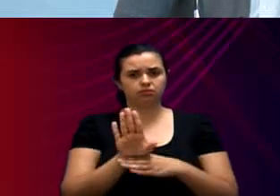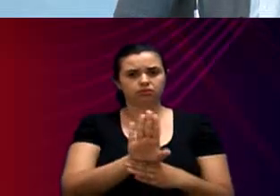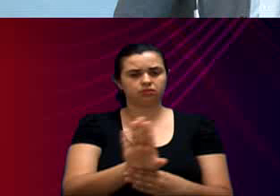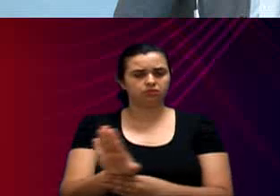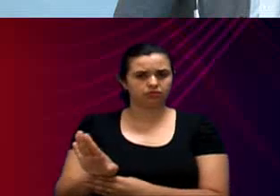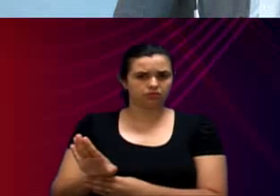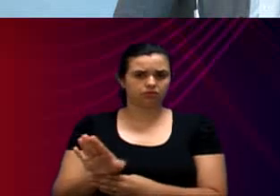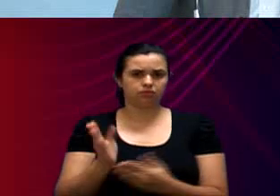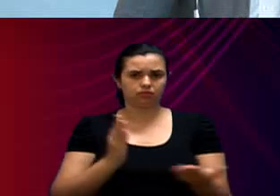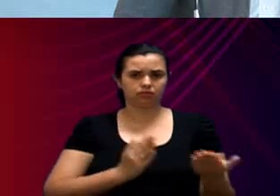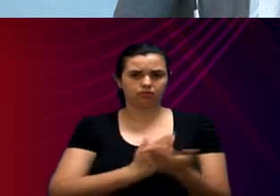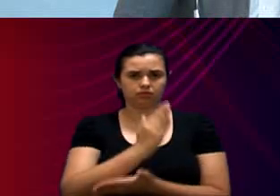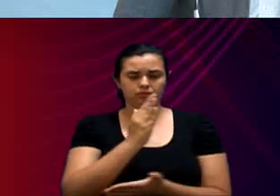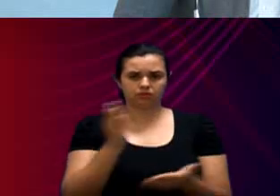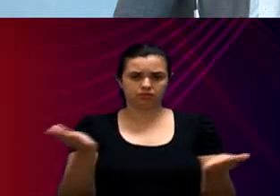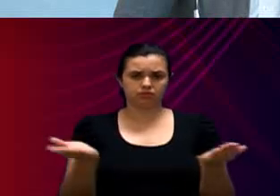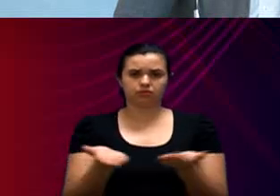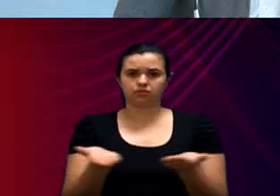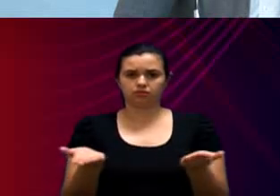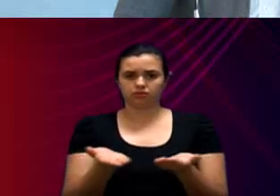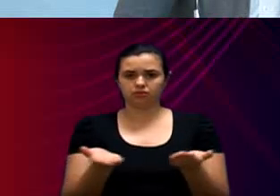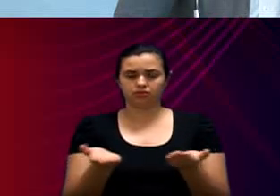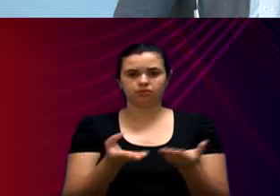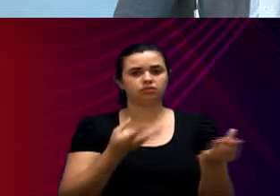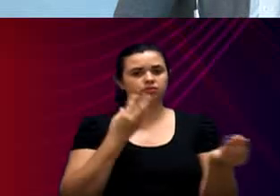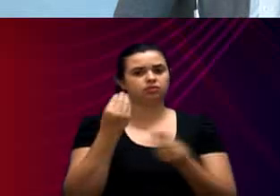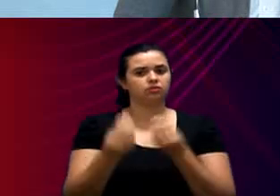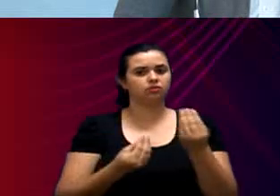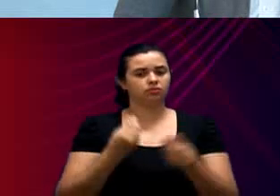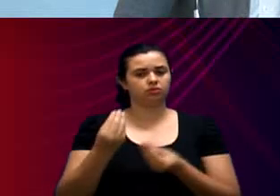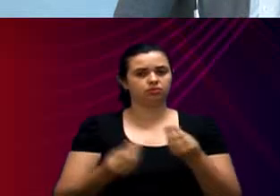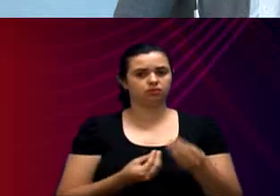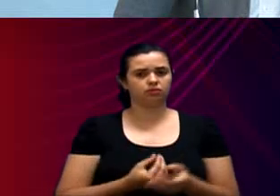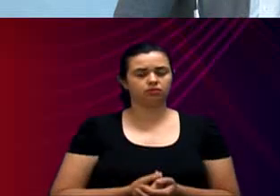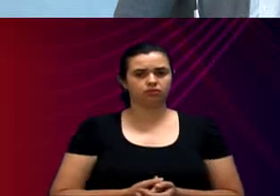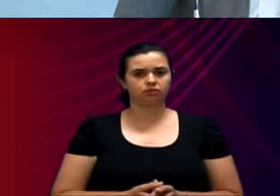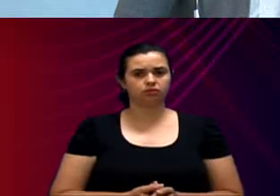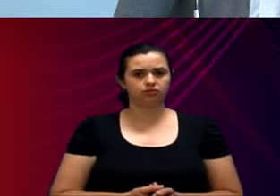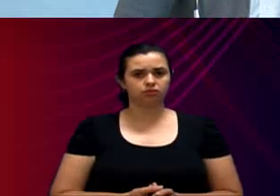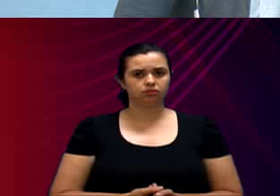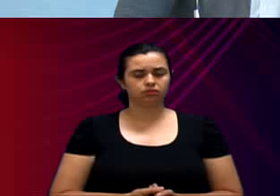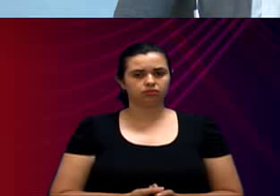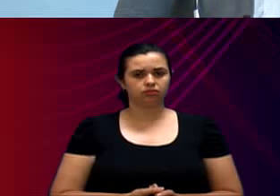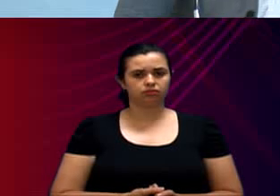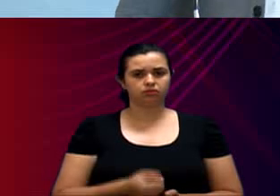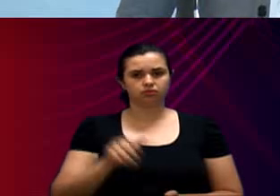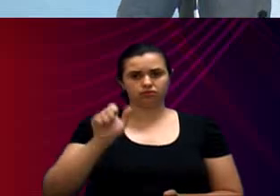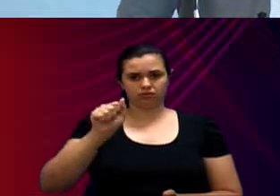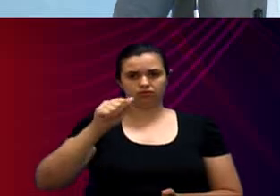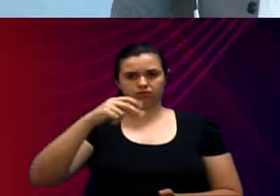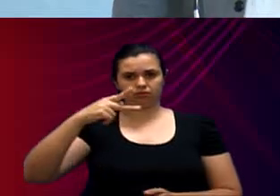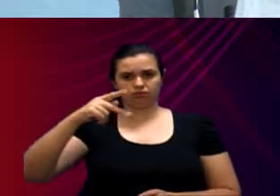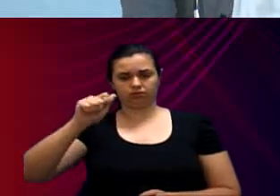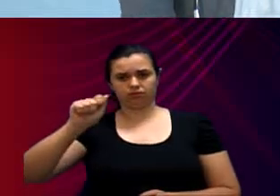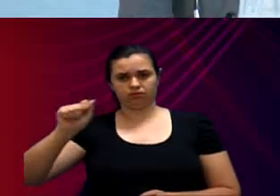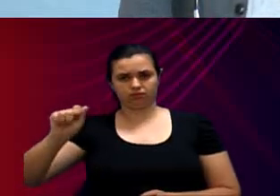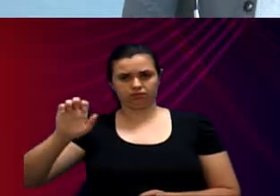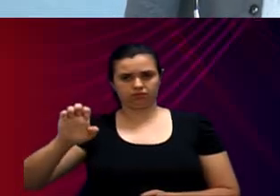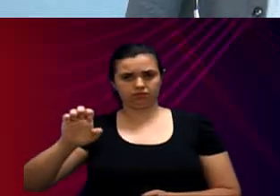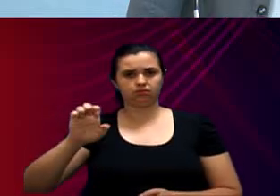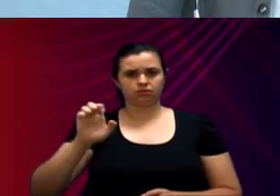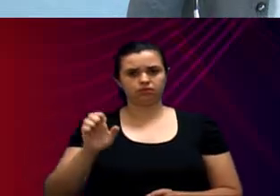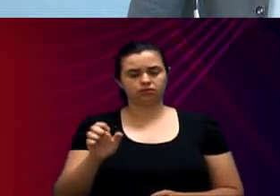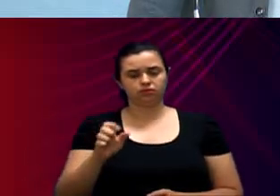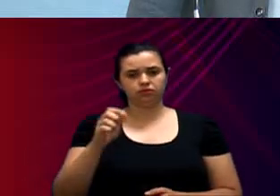aprovando hoje, né, como ficaria... Porque a PAE ela vai receber aí, né,